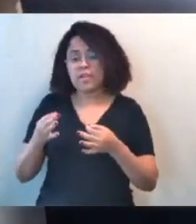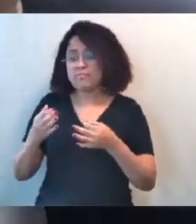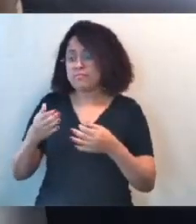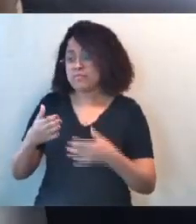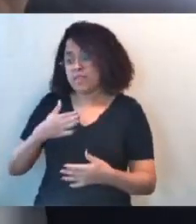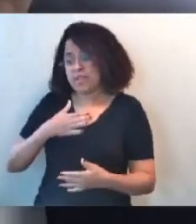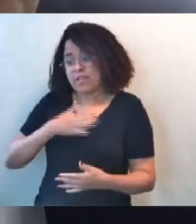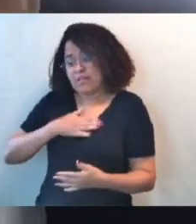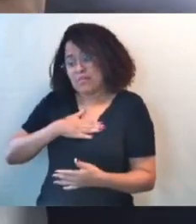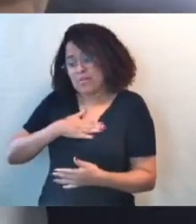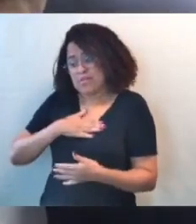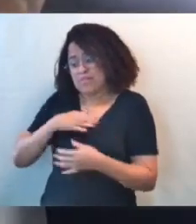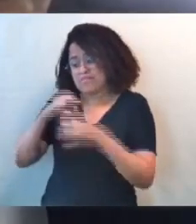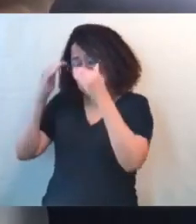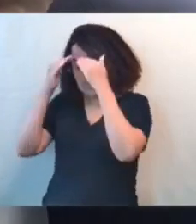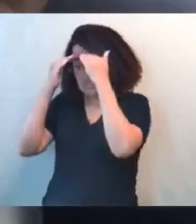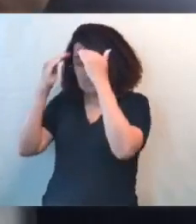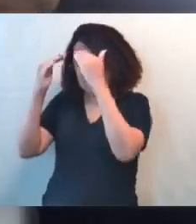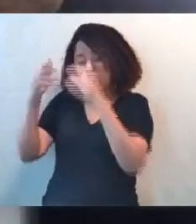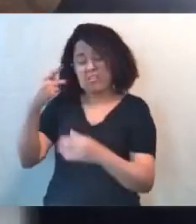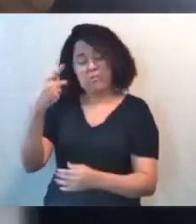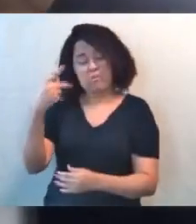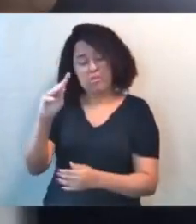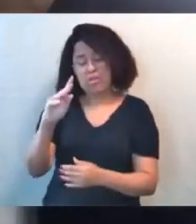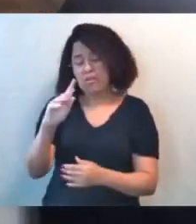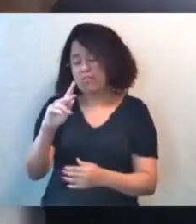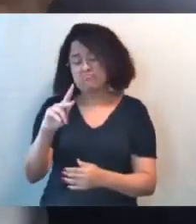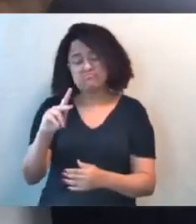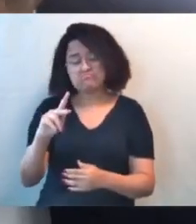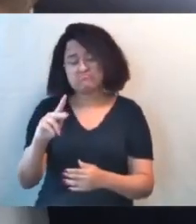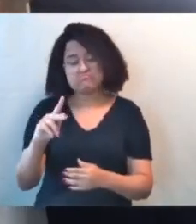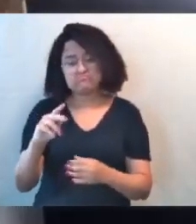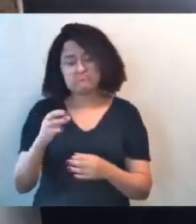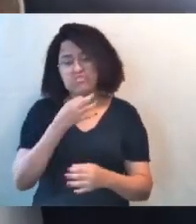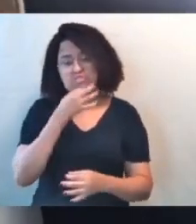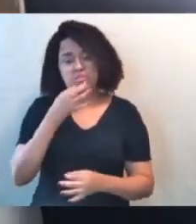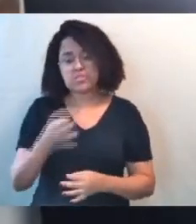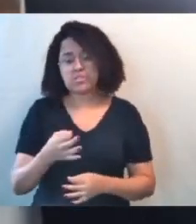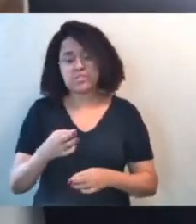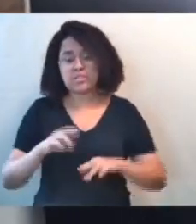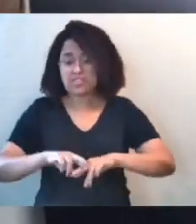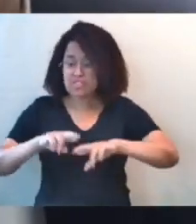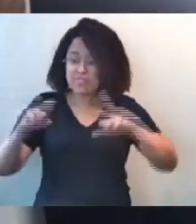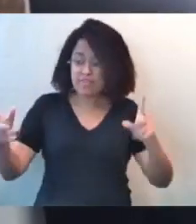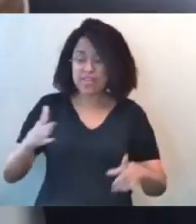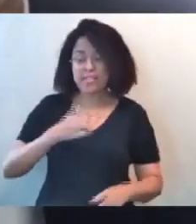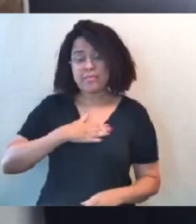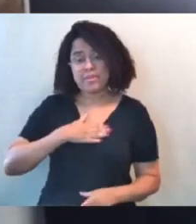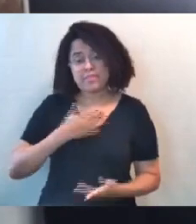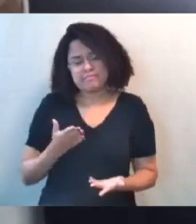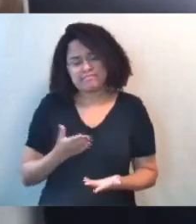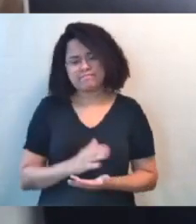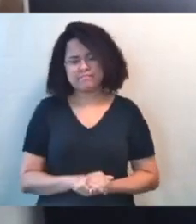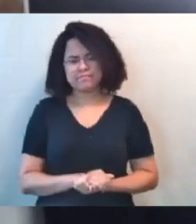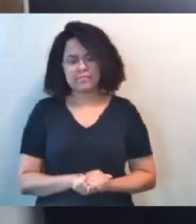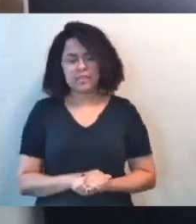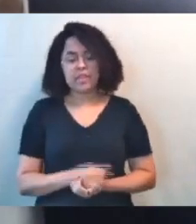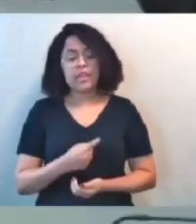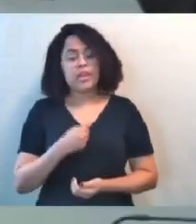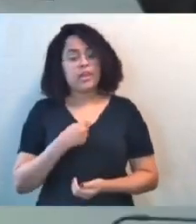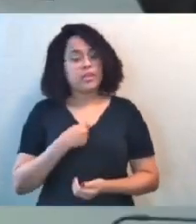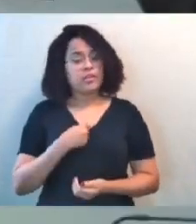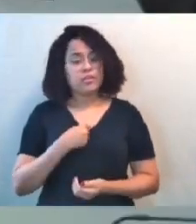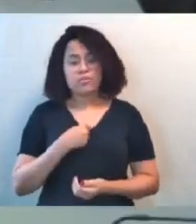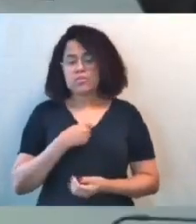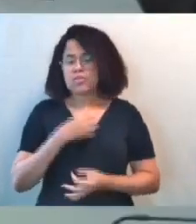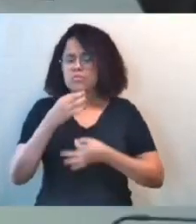respeitar a opinião vocês, que é divergente da minha. Então, não, eu não estou dando opinião, não. Estou falando do contrato.